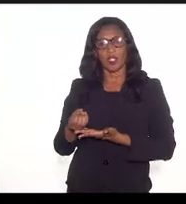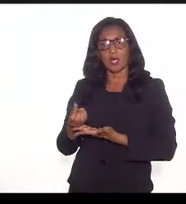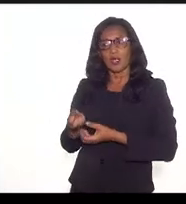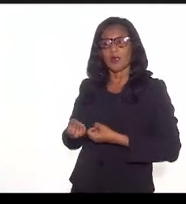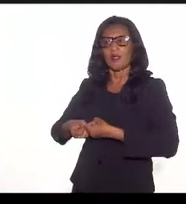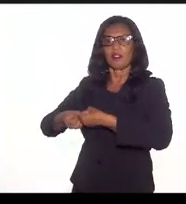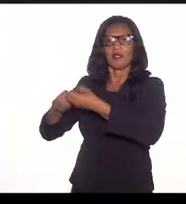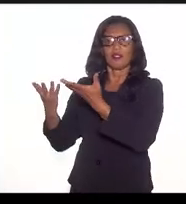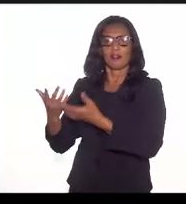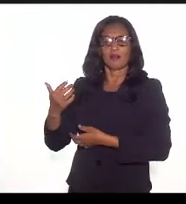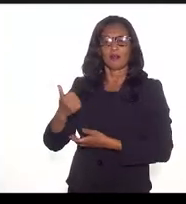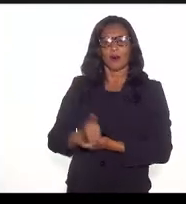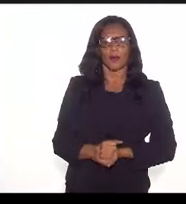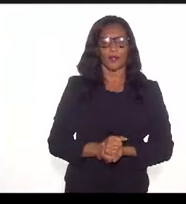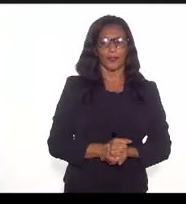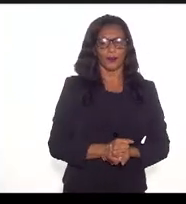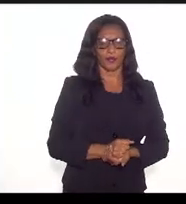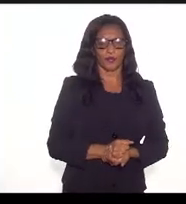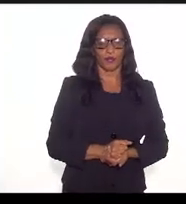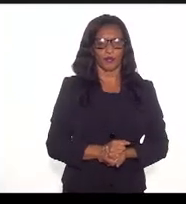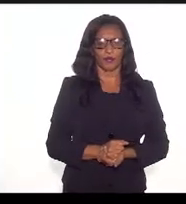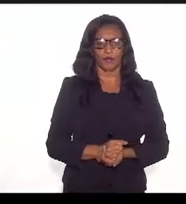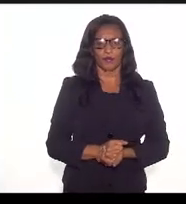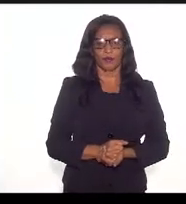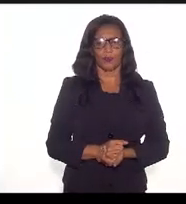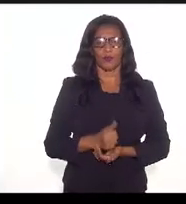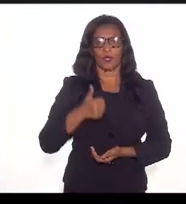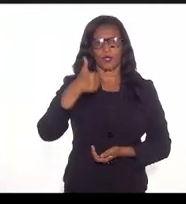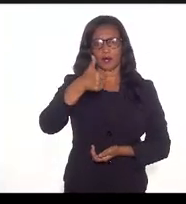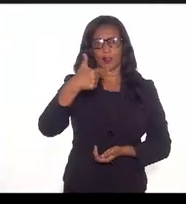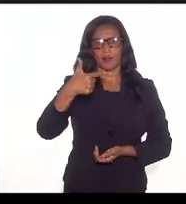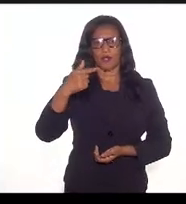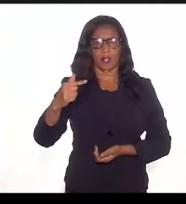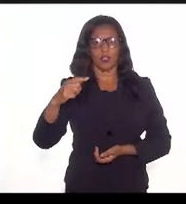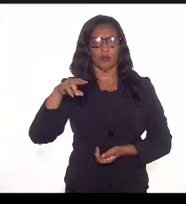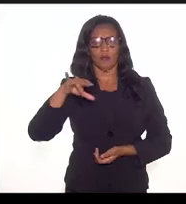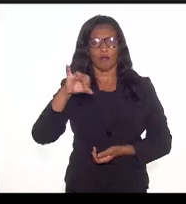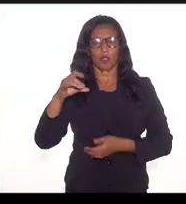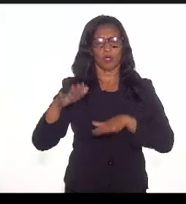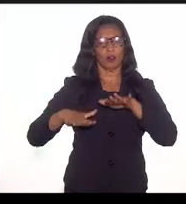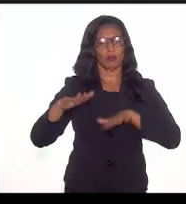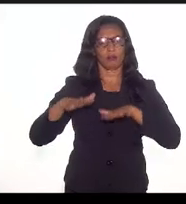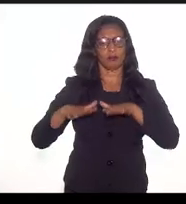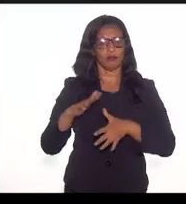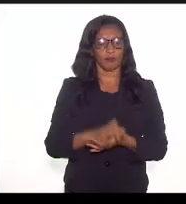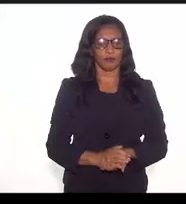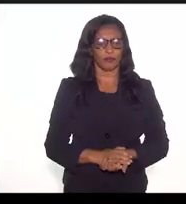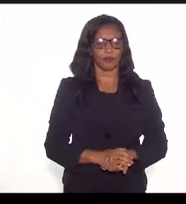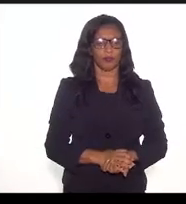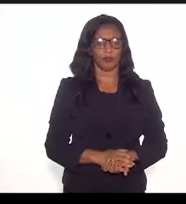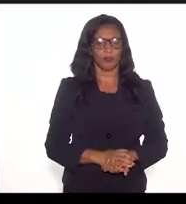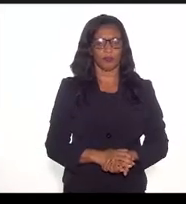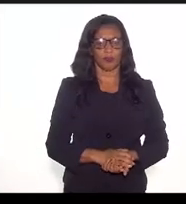2019 127 milhões aproximadamente e em 2020, 127 milhões aproximadamente também.